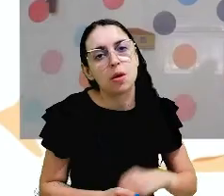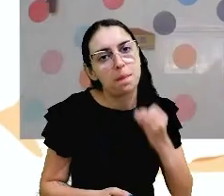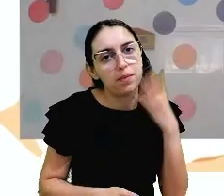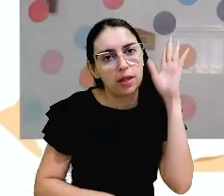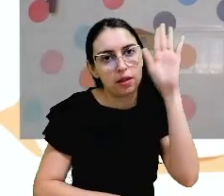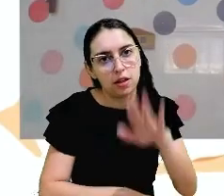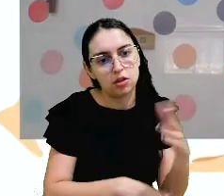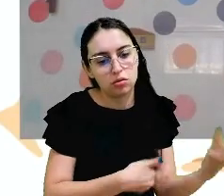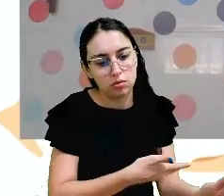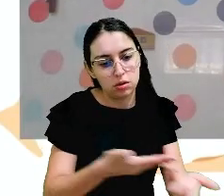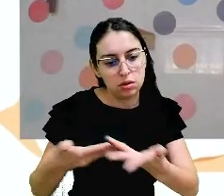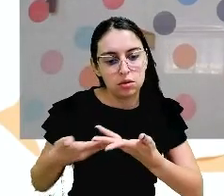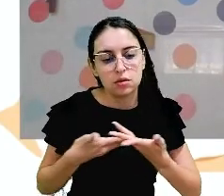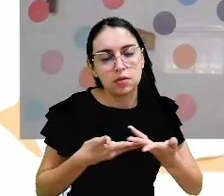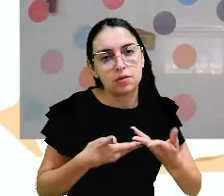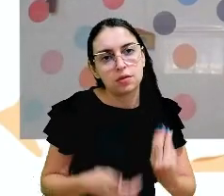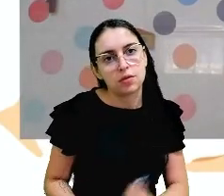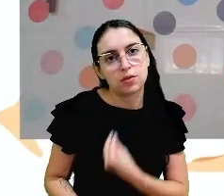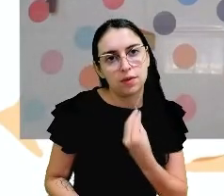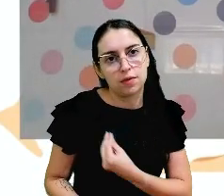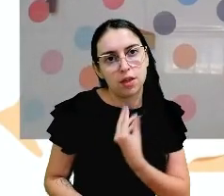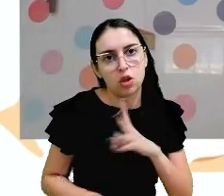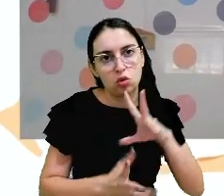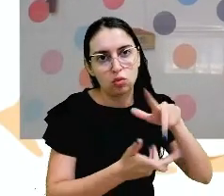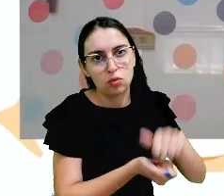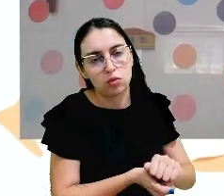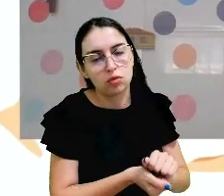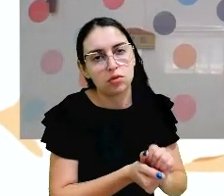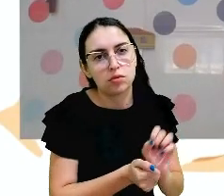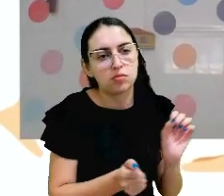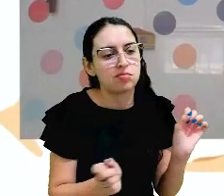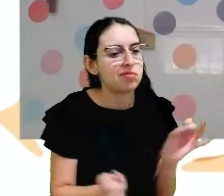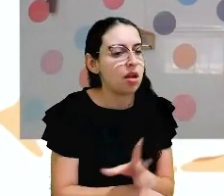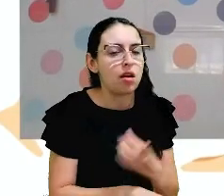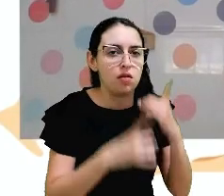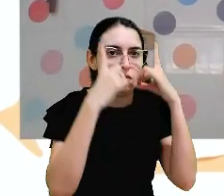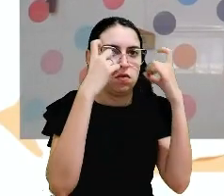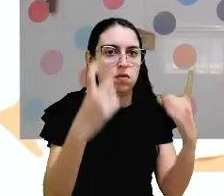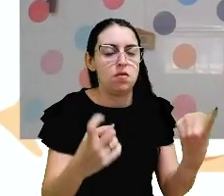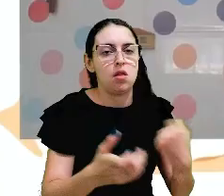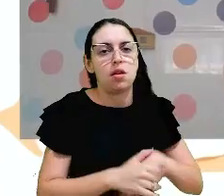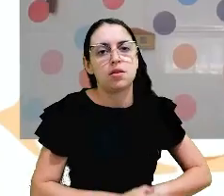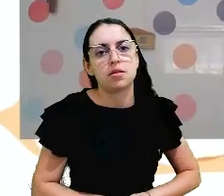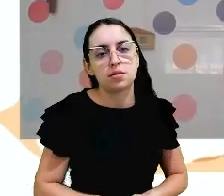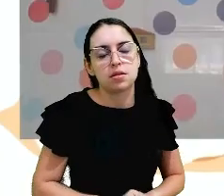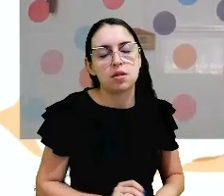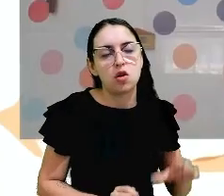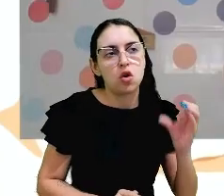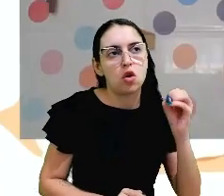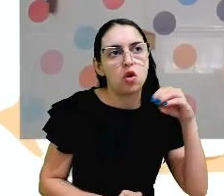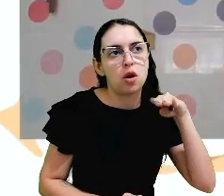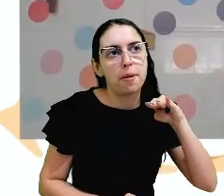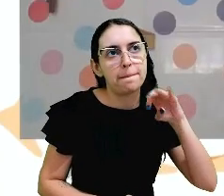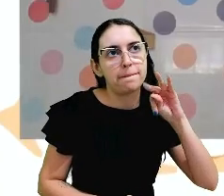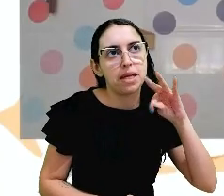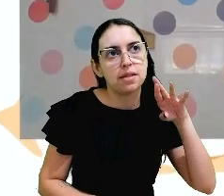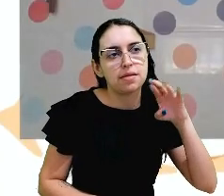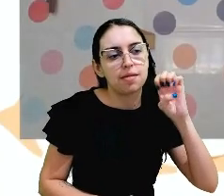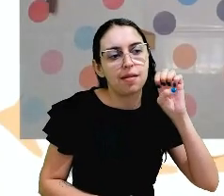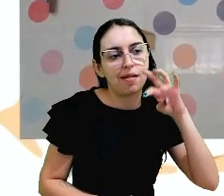a todos, que possamos aí viver num mundo futuro sem essa violência obstétrica, onde as mães, as gestantes,